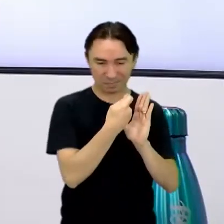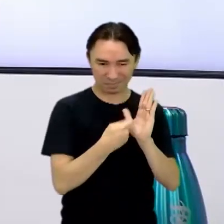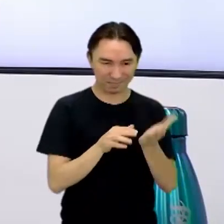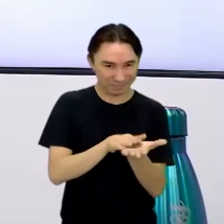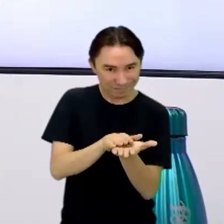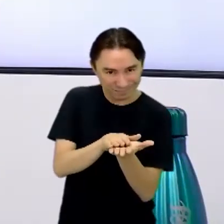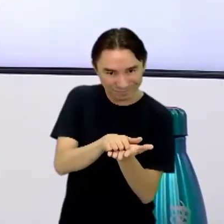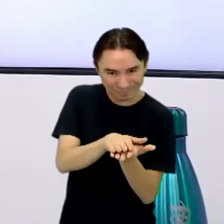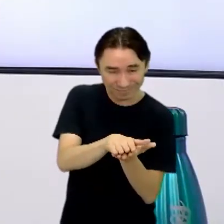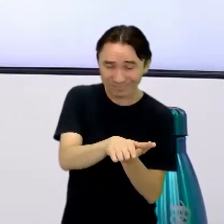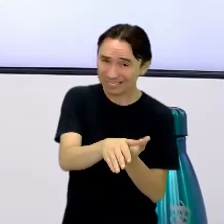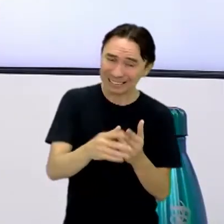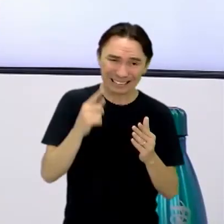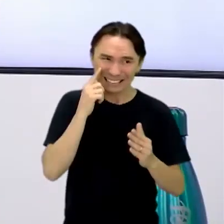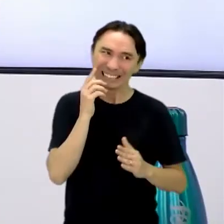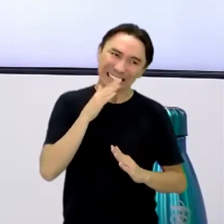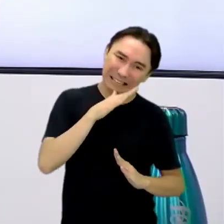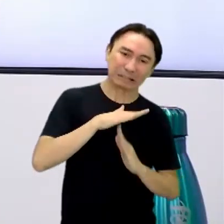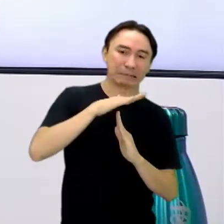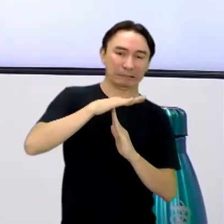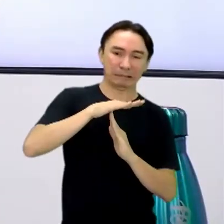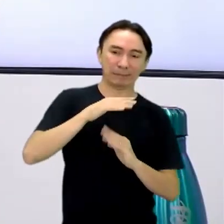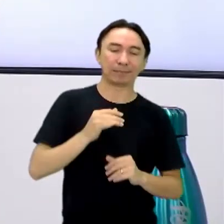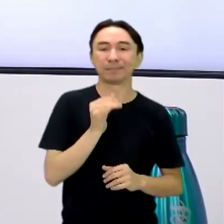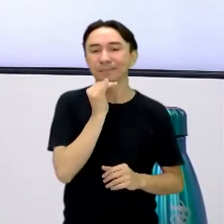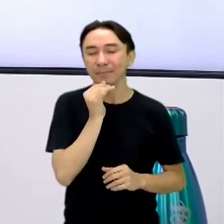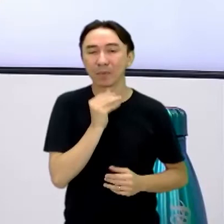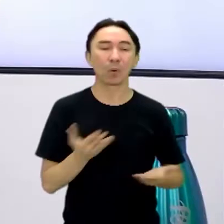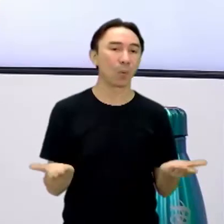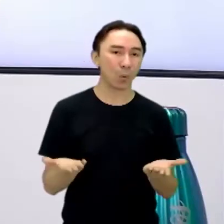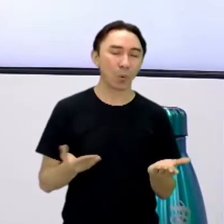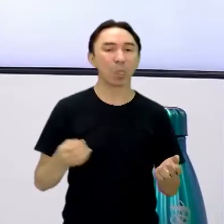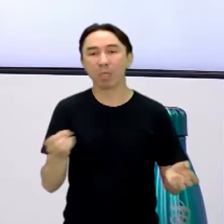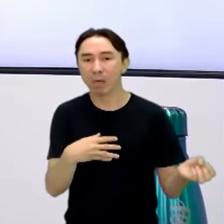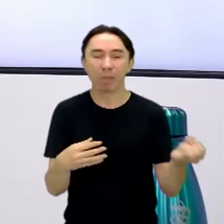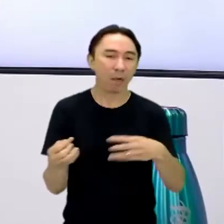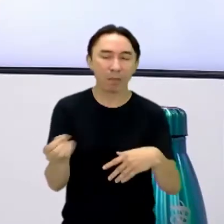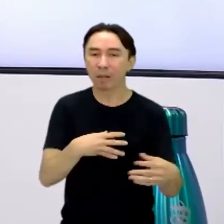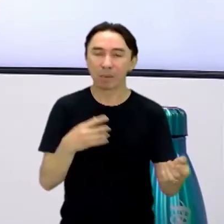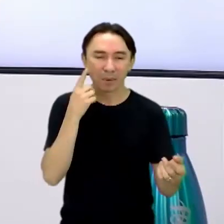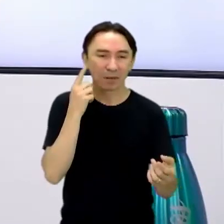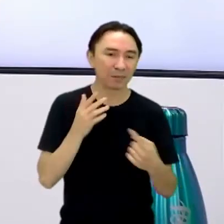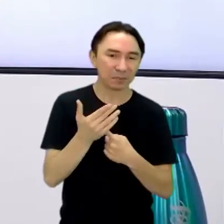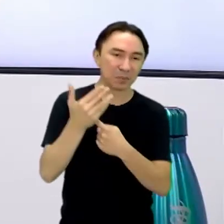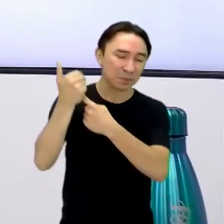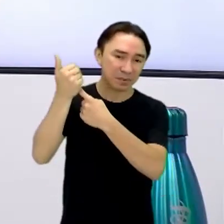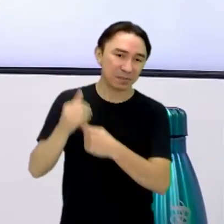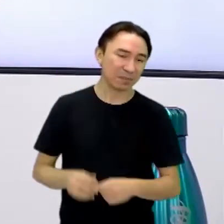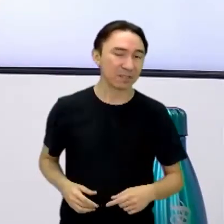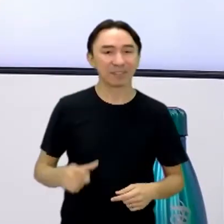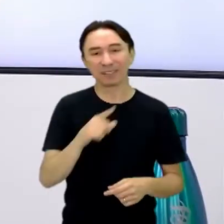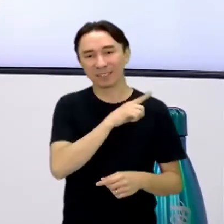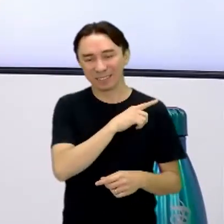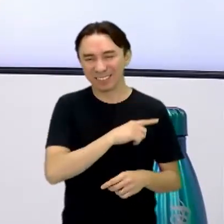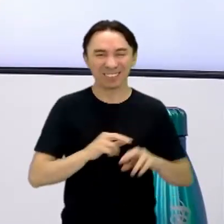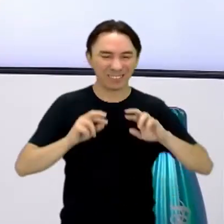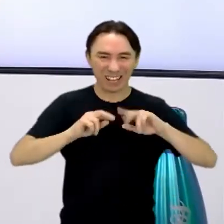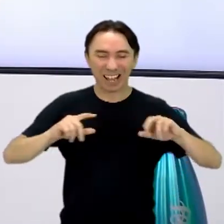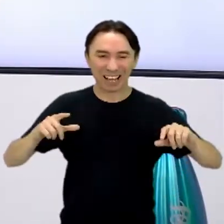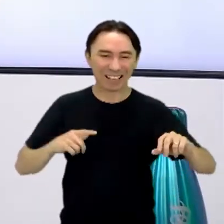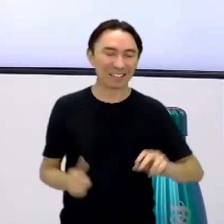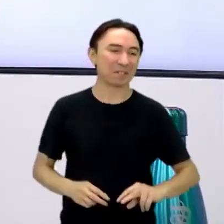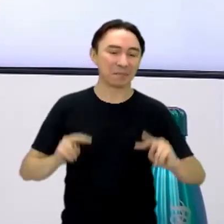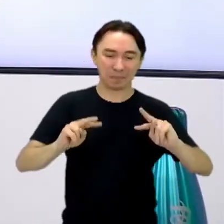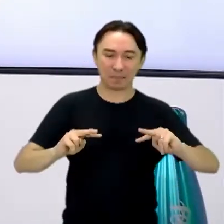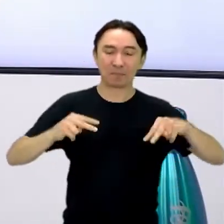novo, hoje com as novas tecnologias, se eu tenho uma reportagem aí no meio digital, é legal que nós temos o quê? O hiperlink, né?